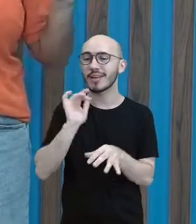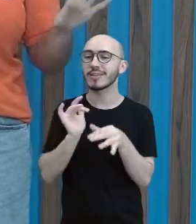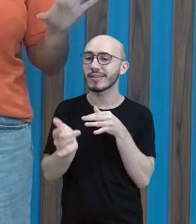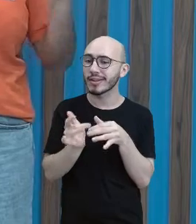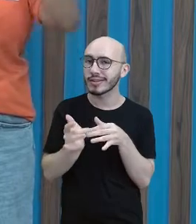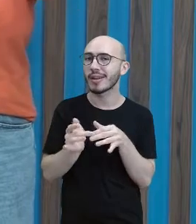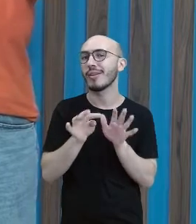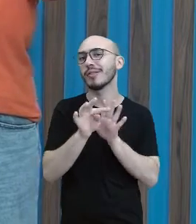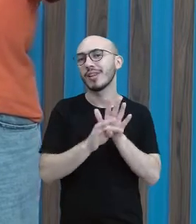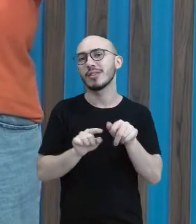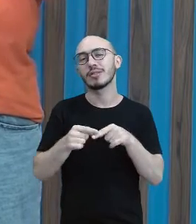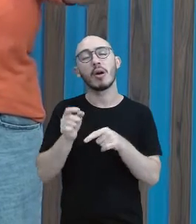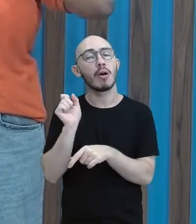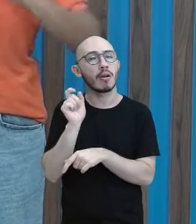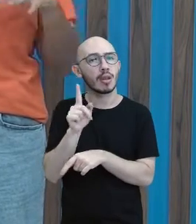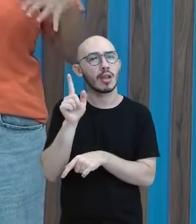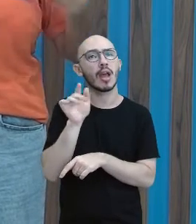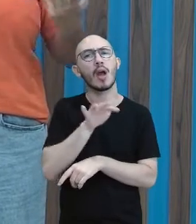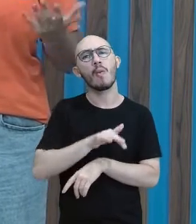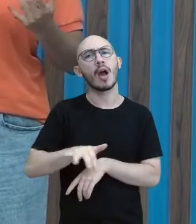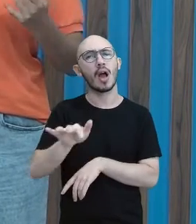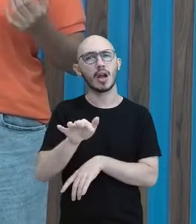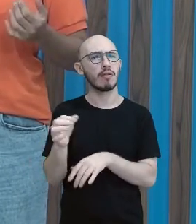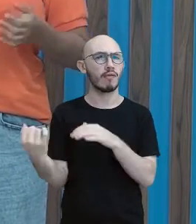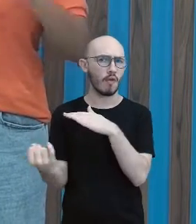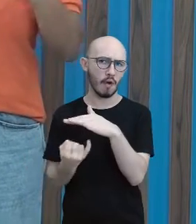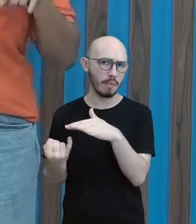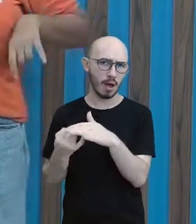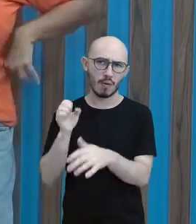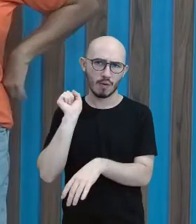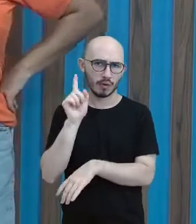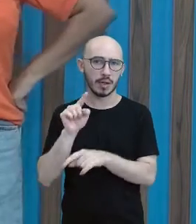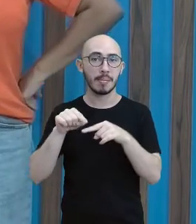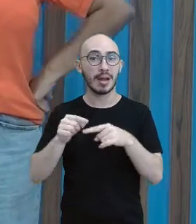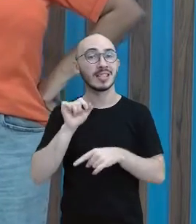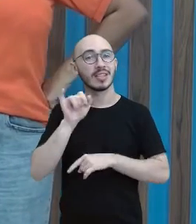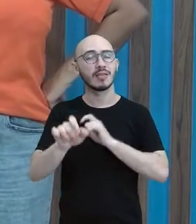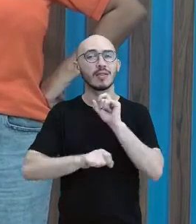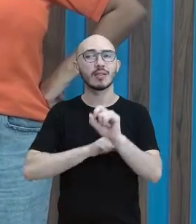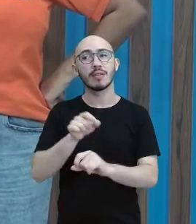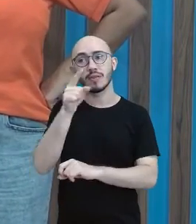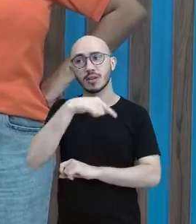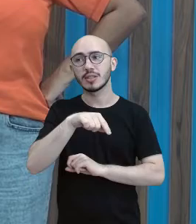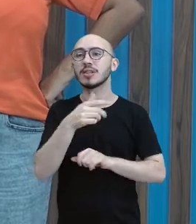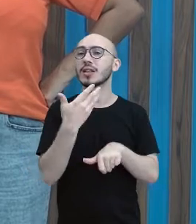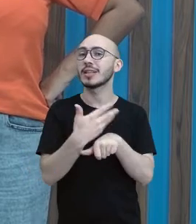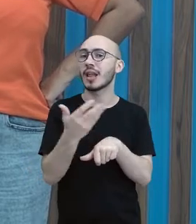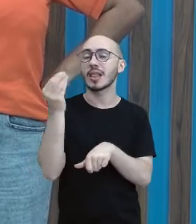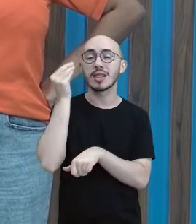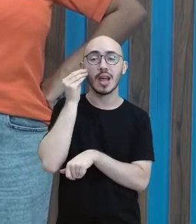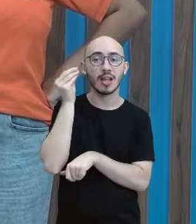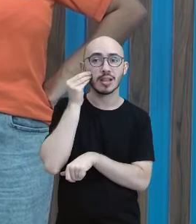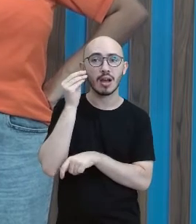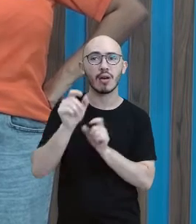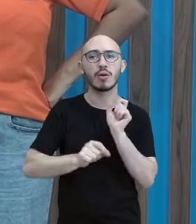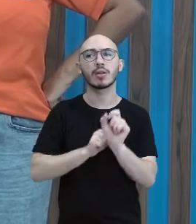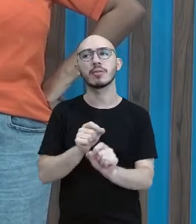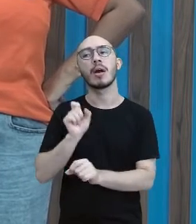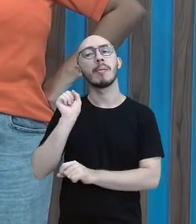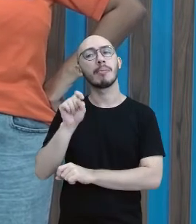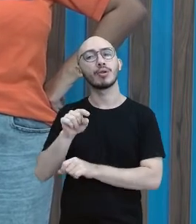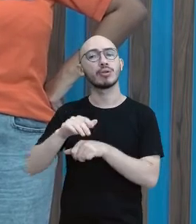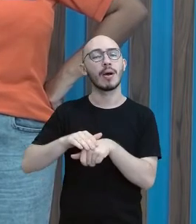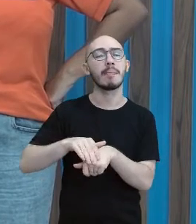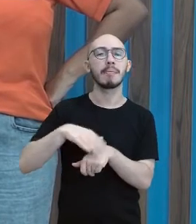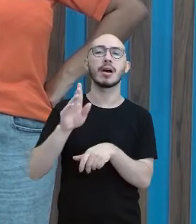gente esquece e tudo bem, é um ambiente informal. Mas se vocês fizerem o exercício de tentar pontuar